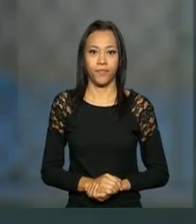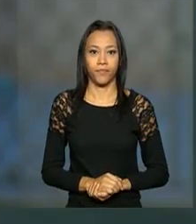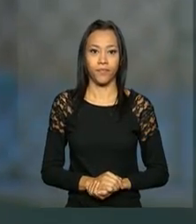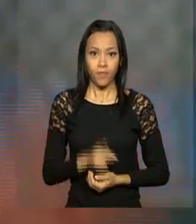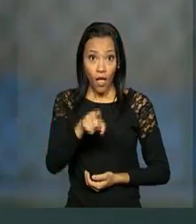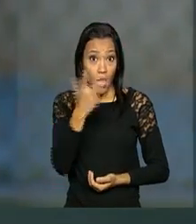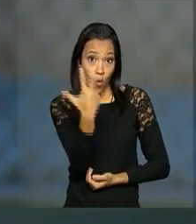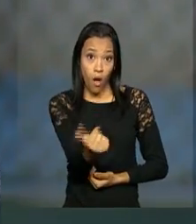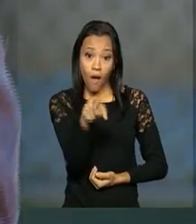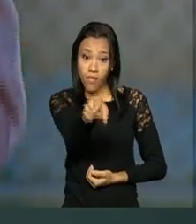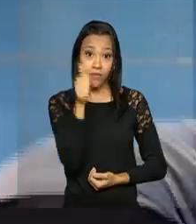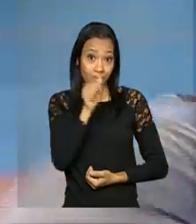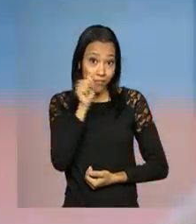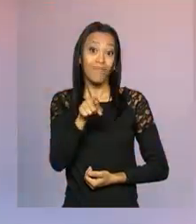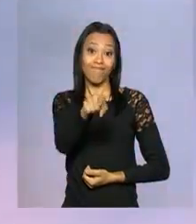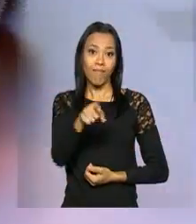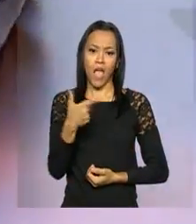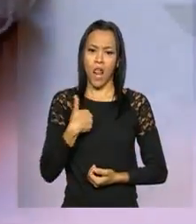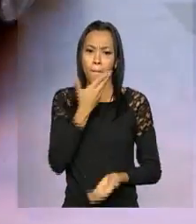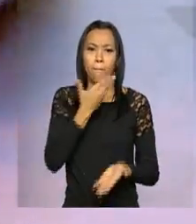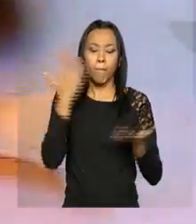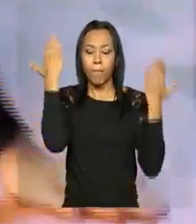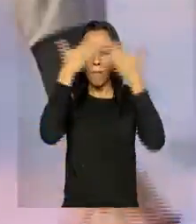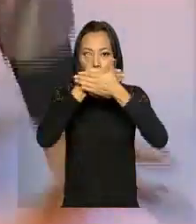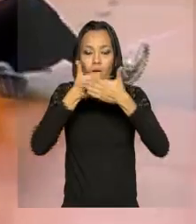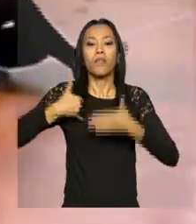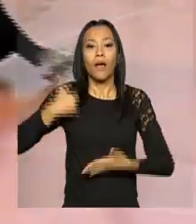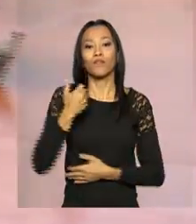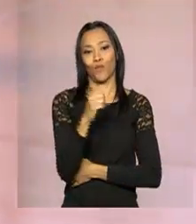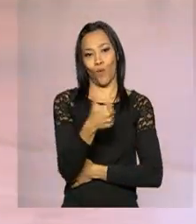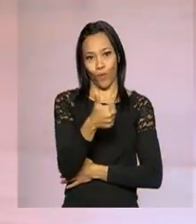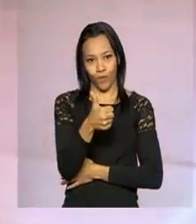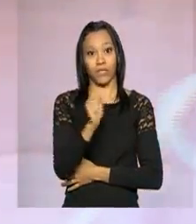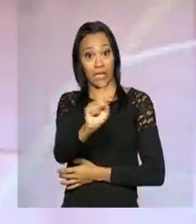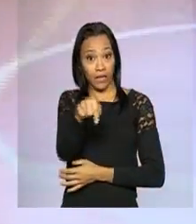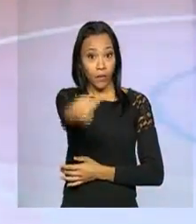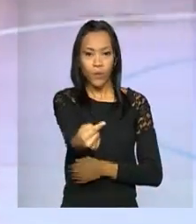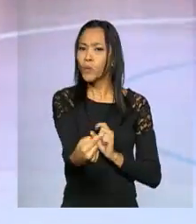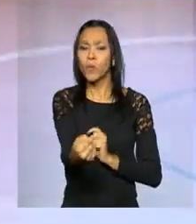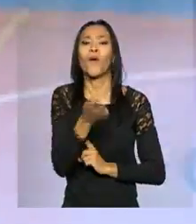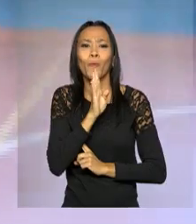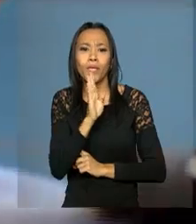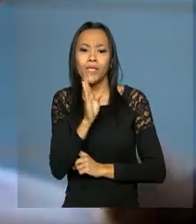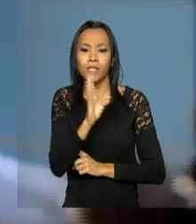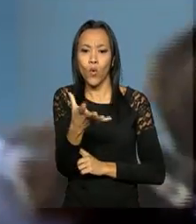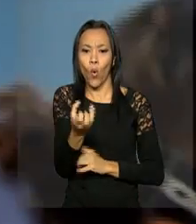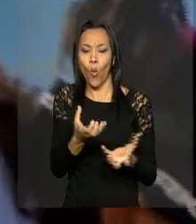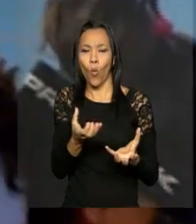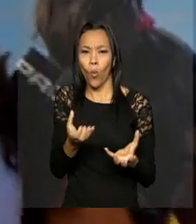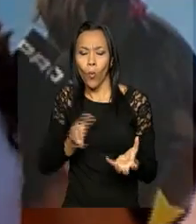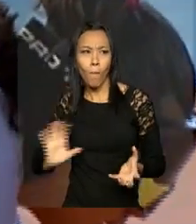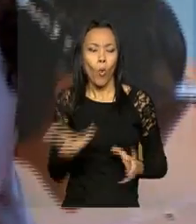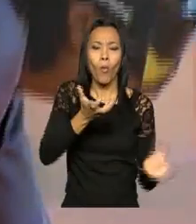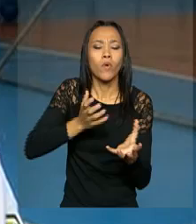Foi o que aconteceu com Vitória. A jovem perdeu a visão quando tinha 11 anos. Depois disso, conheceu o goalball e se